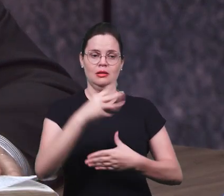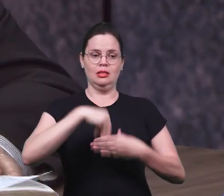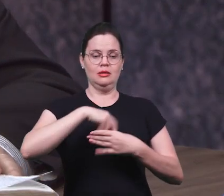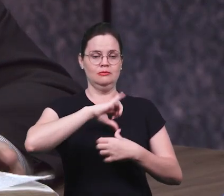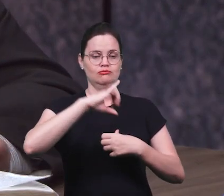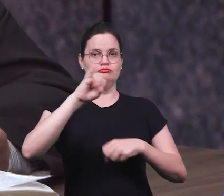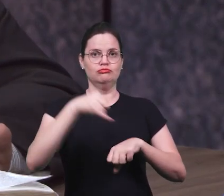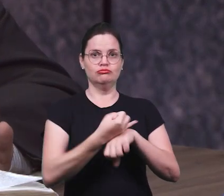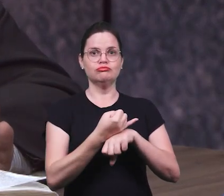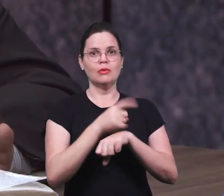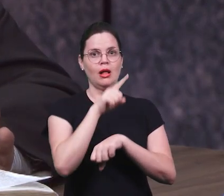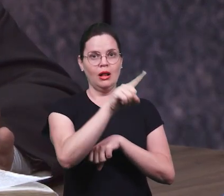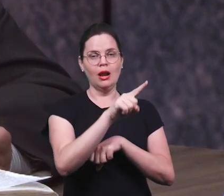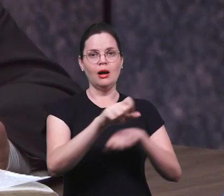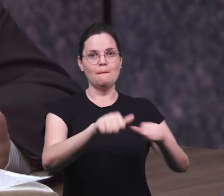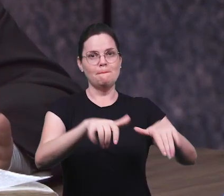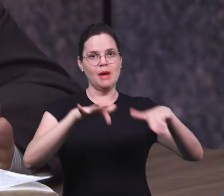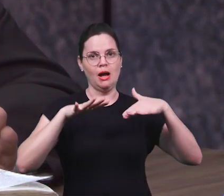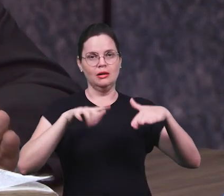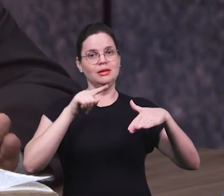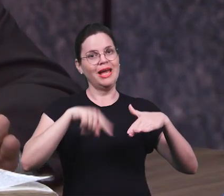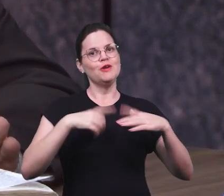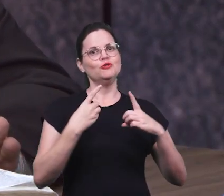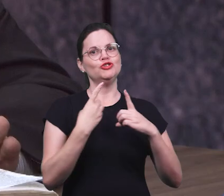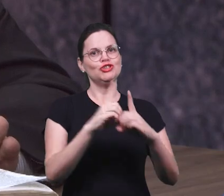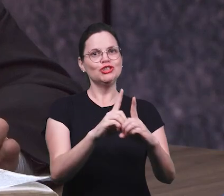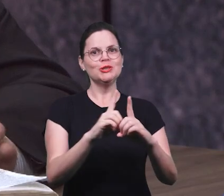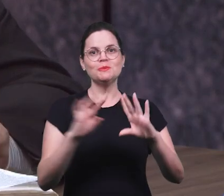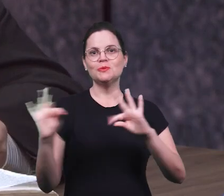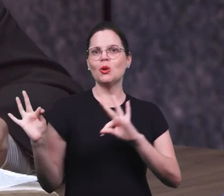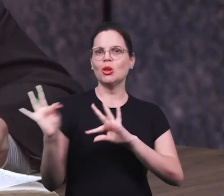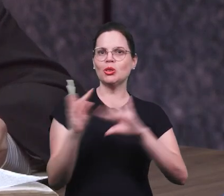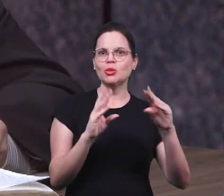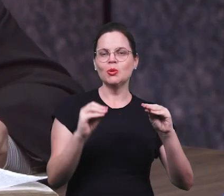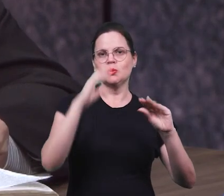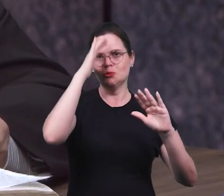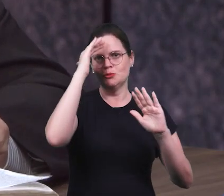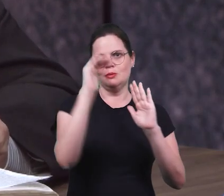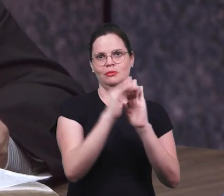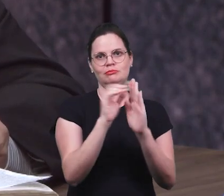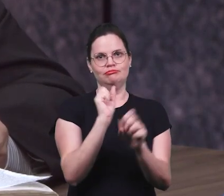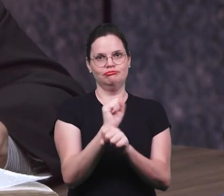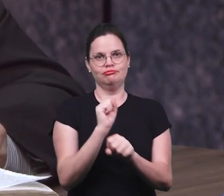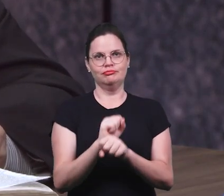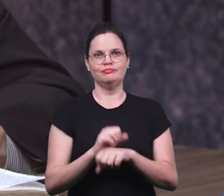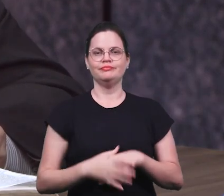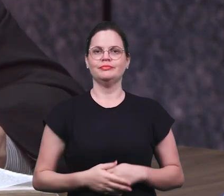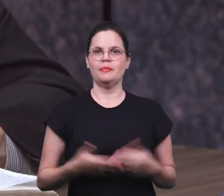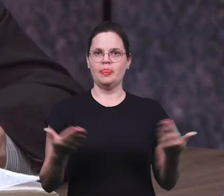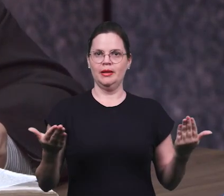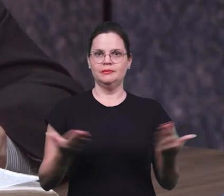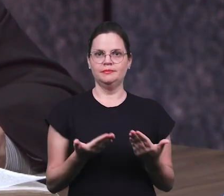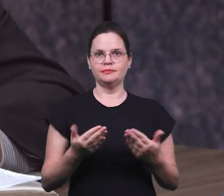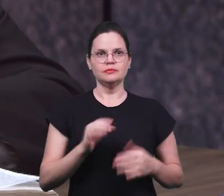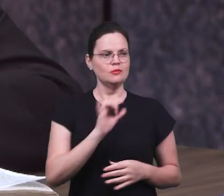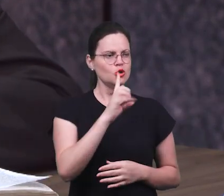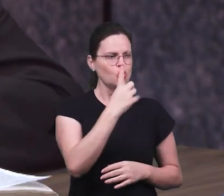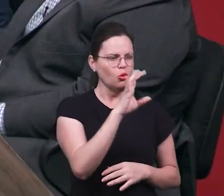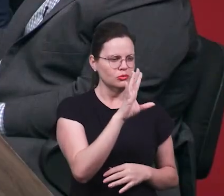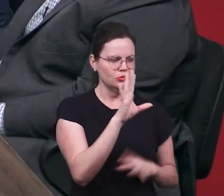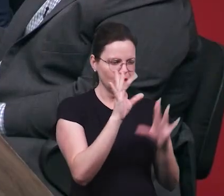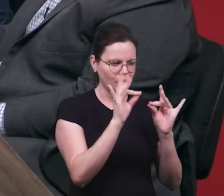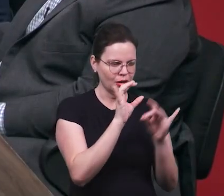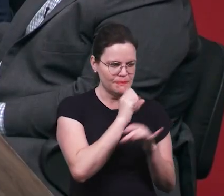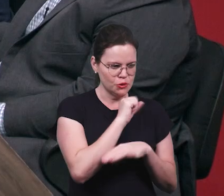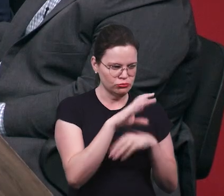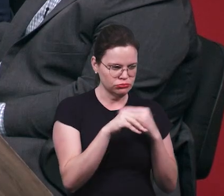os discípulos, a partir daqui, passariam a aguardar. Passa a palavra aqui para um comentário. Só um detalhe aqui, pastor Antônio